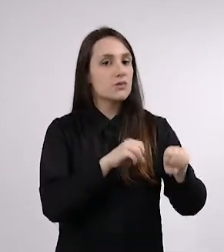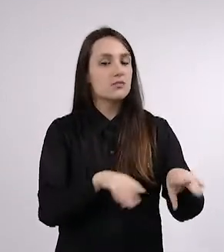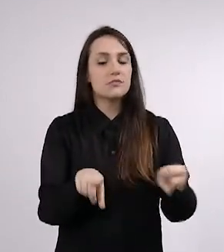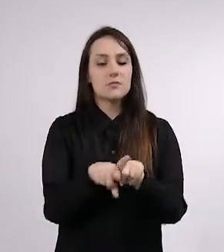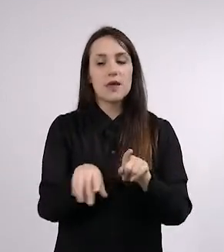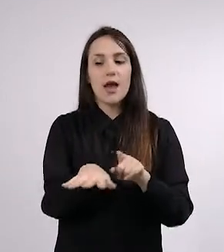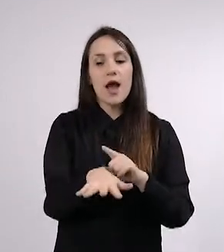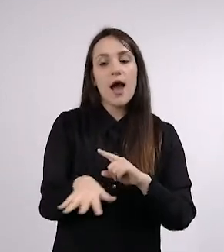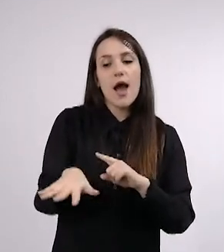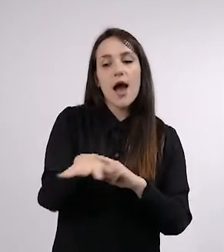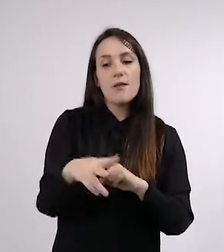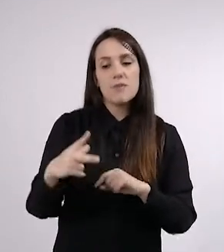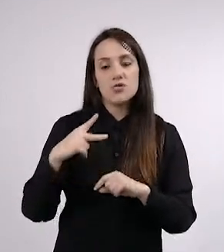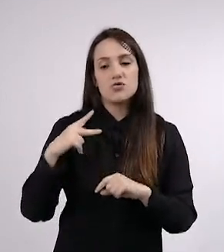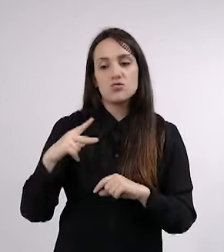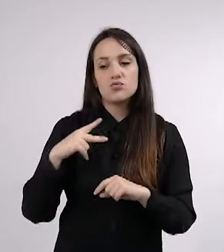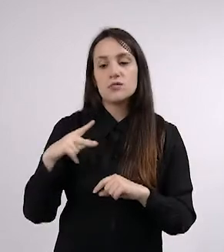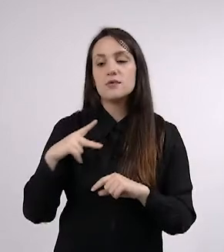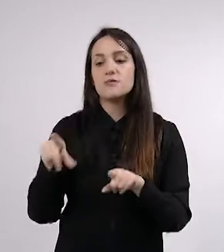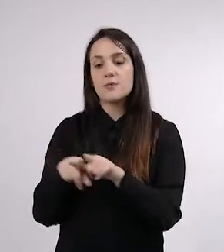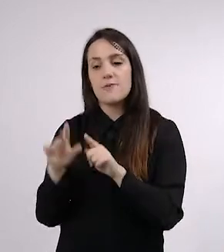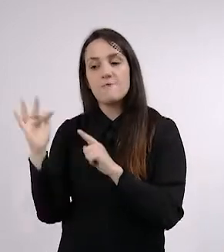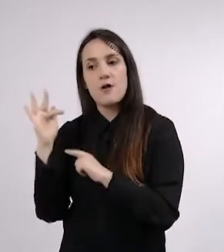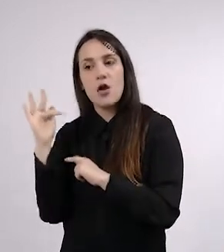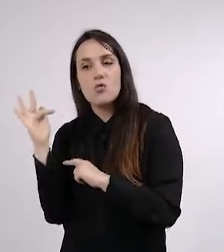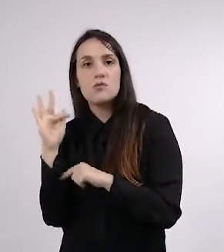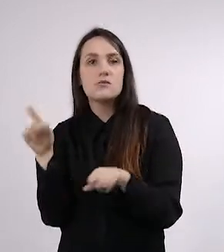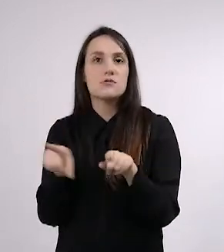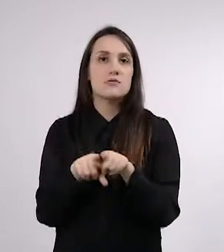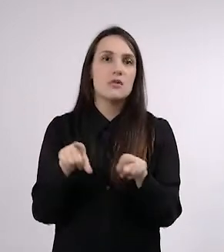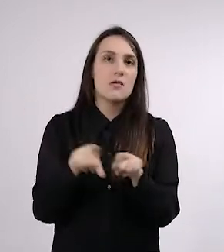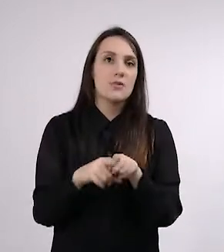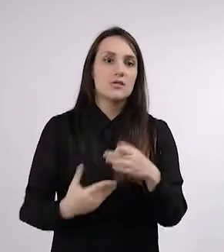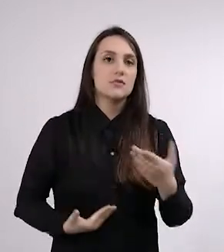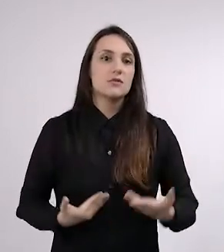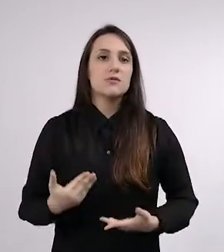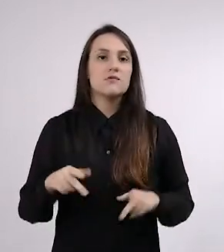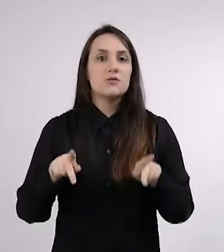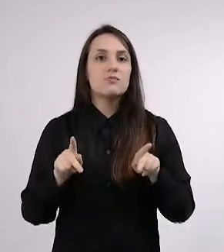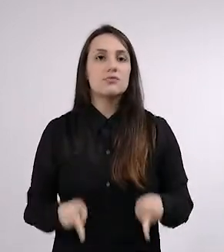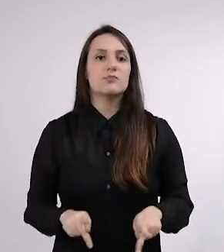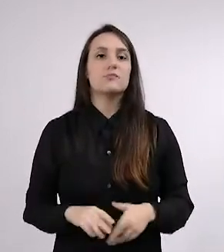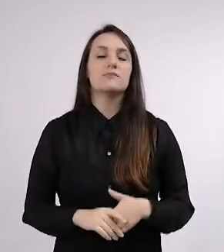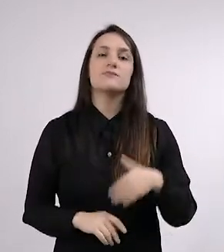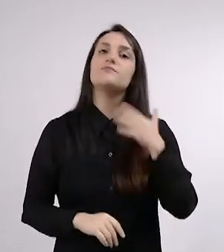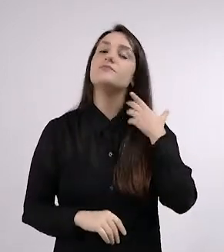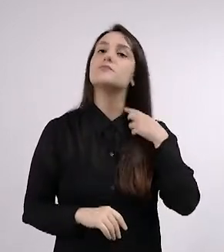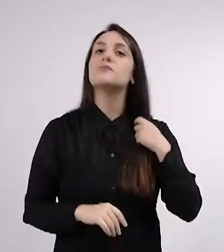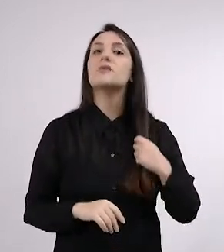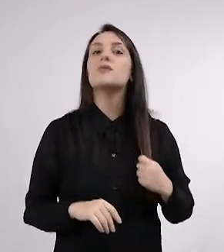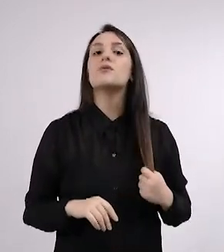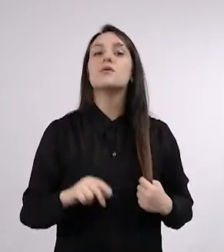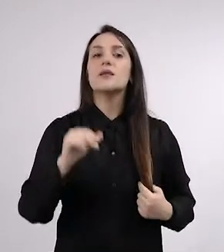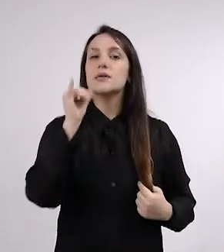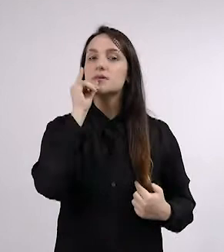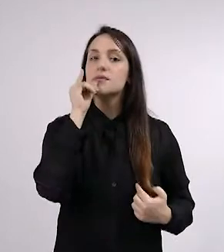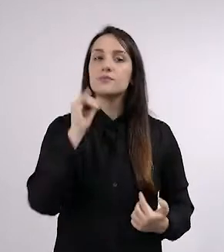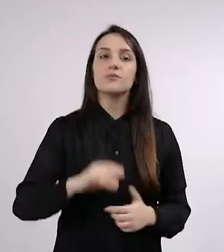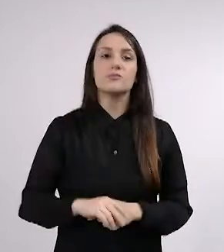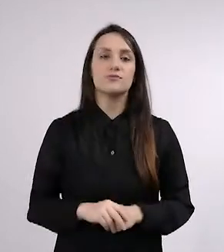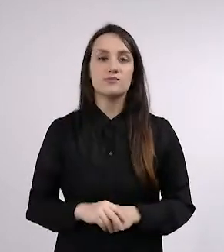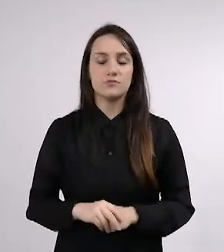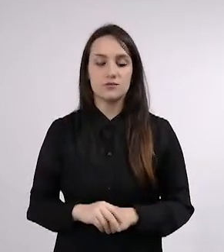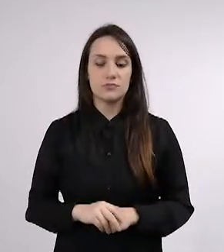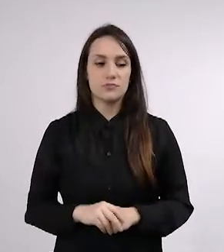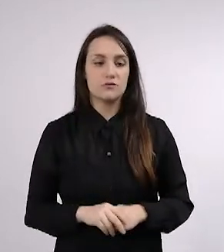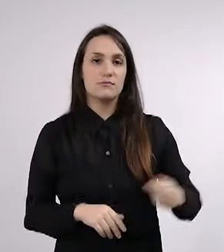estadual, na educação privada, nas universidades, no próprio serviço público. O quanto que nós antecipamos uma